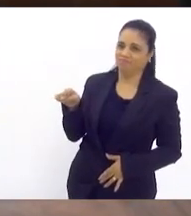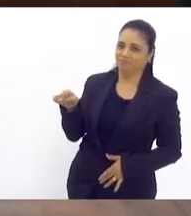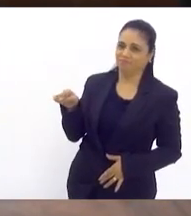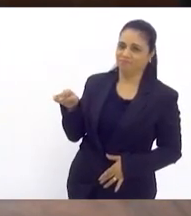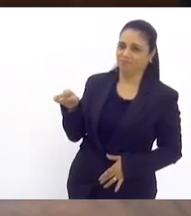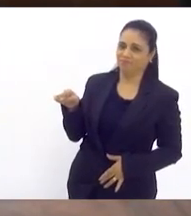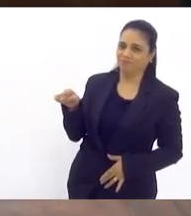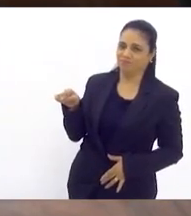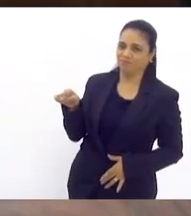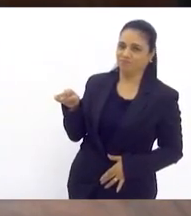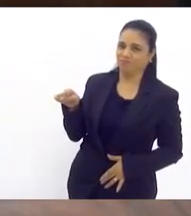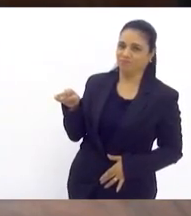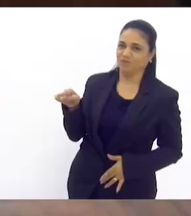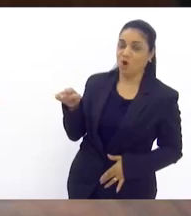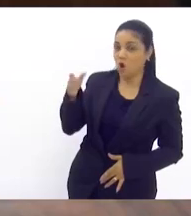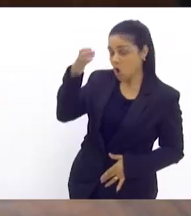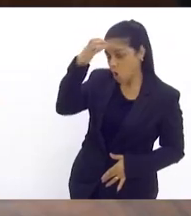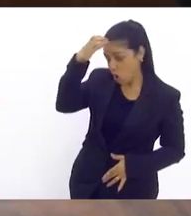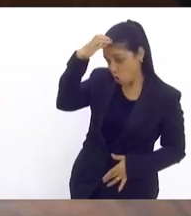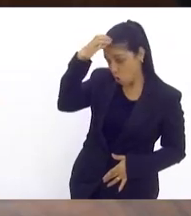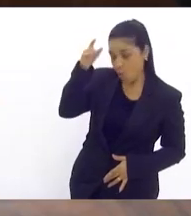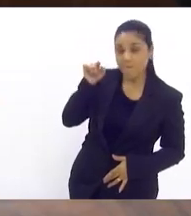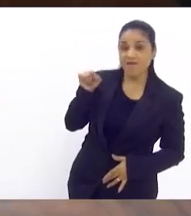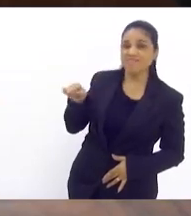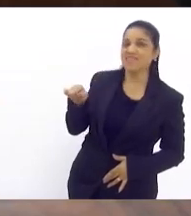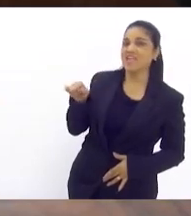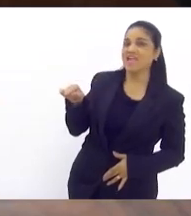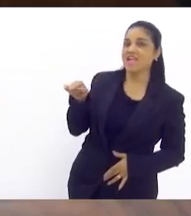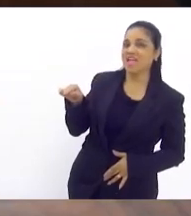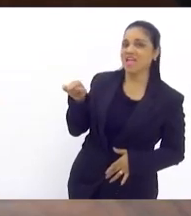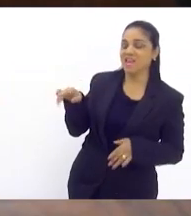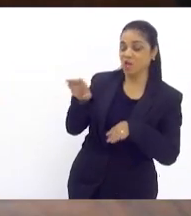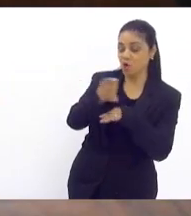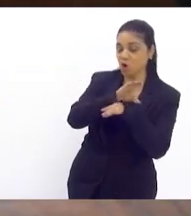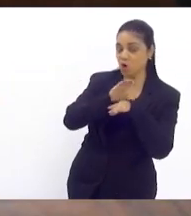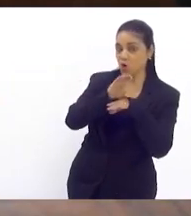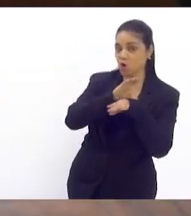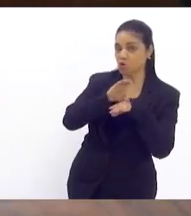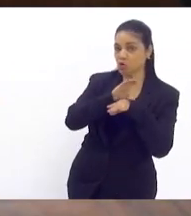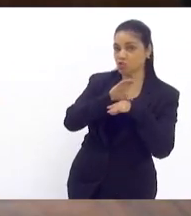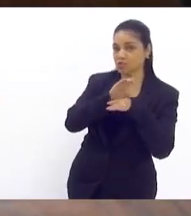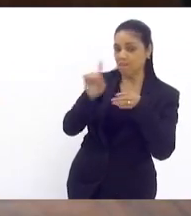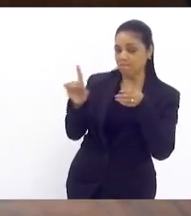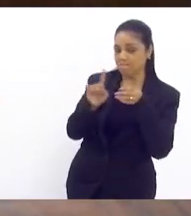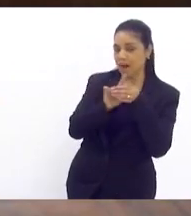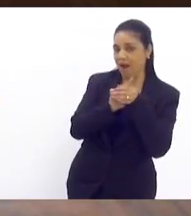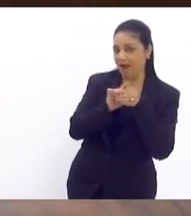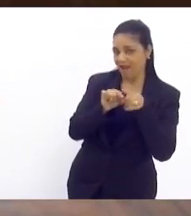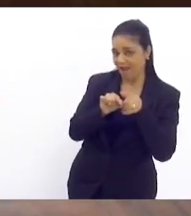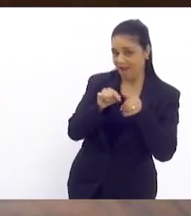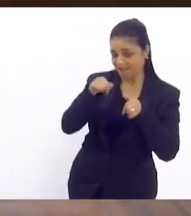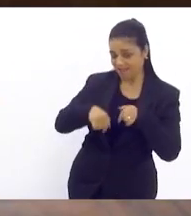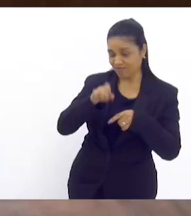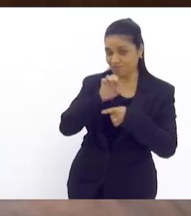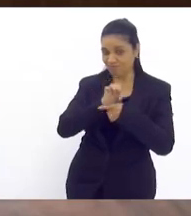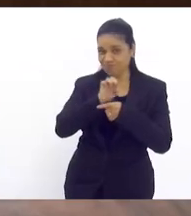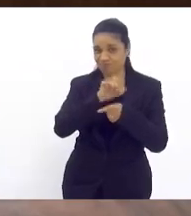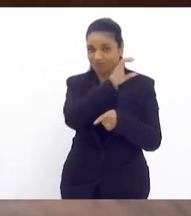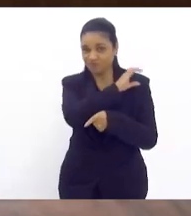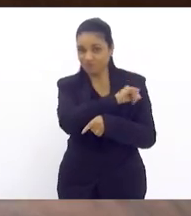é ele foi constituinte aqui no estado do Rio de Janeiro não é E